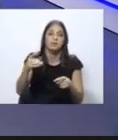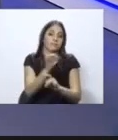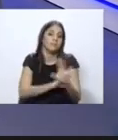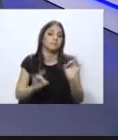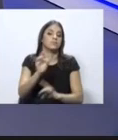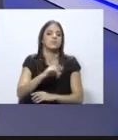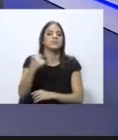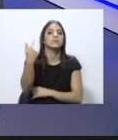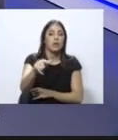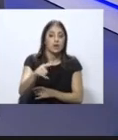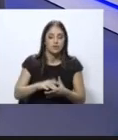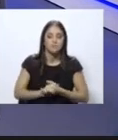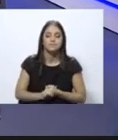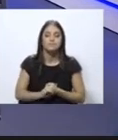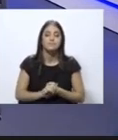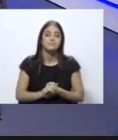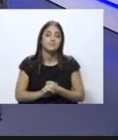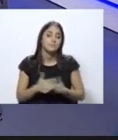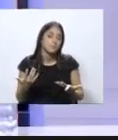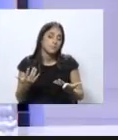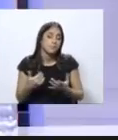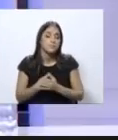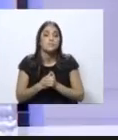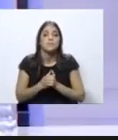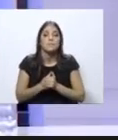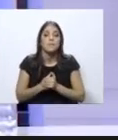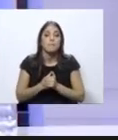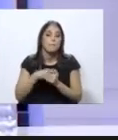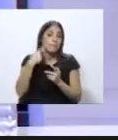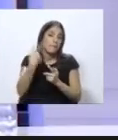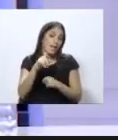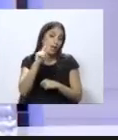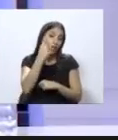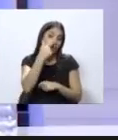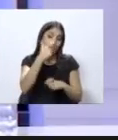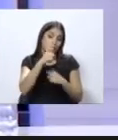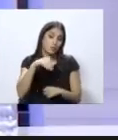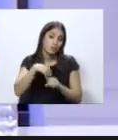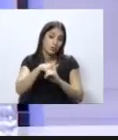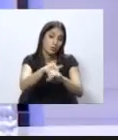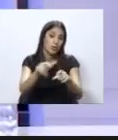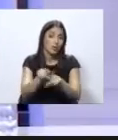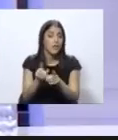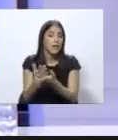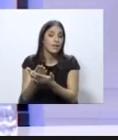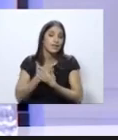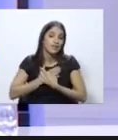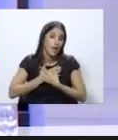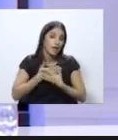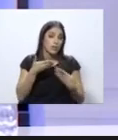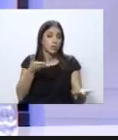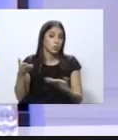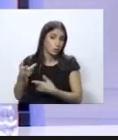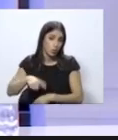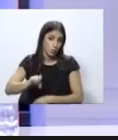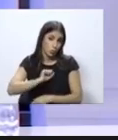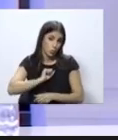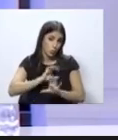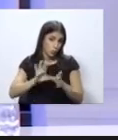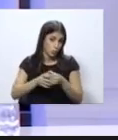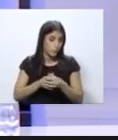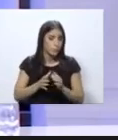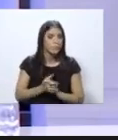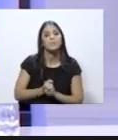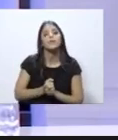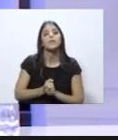Ham, de onde vem. É mais um jogador para dar o seu contributo ao nosso plantel. Diogo, expectativas em